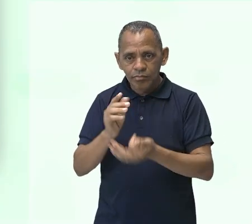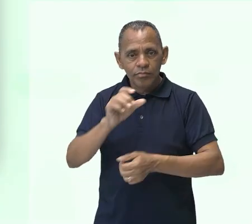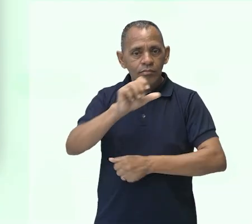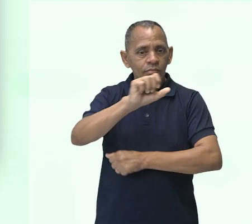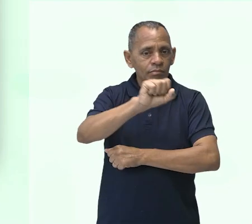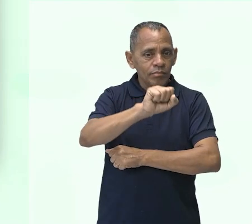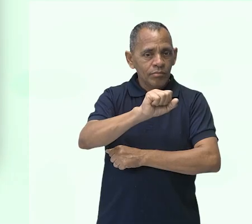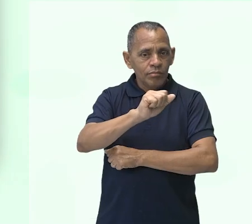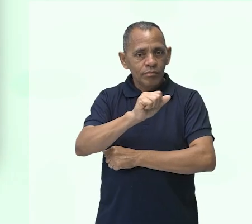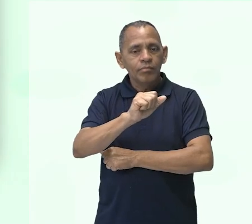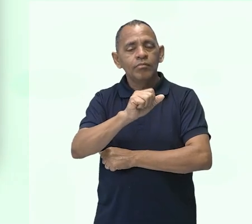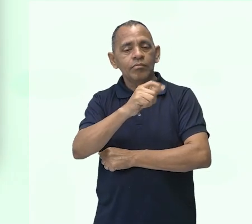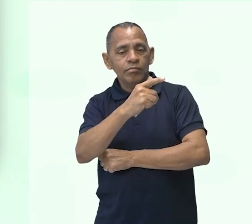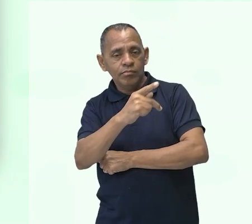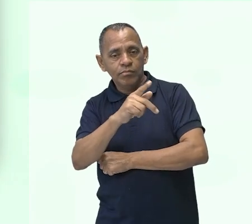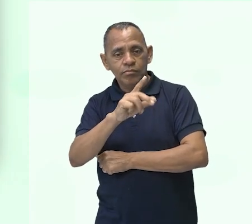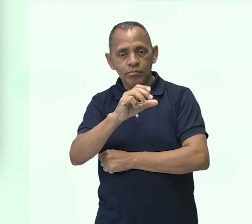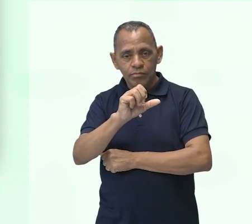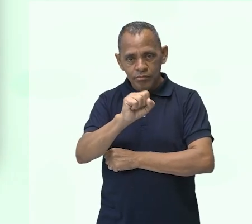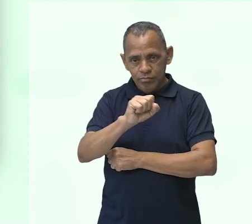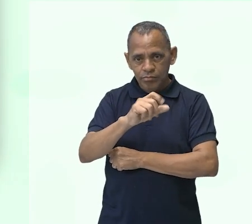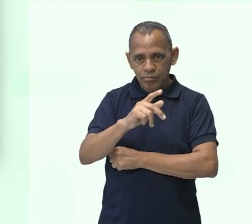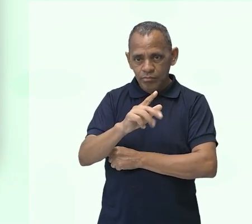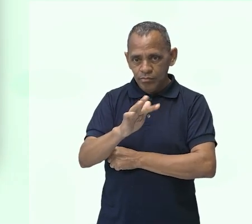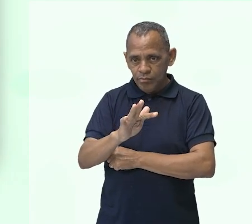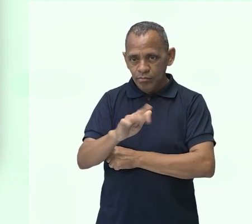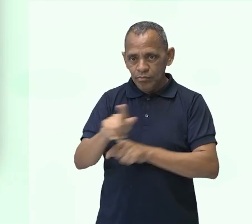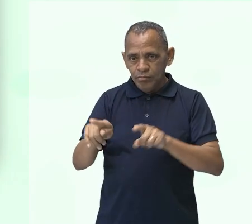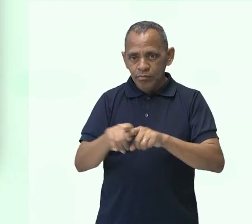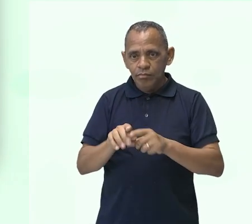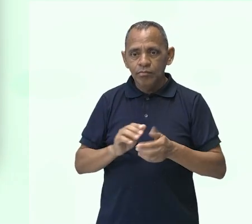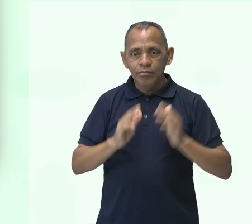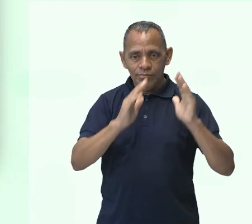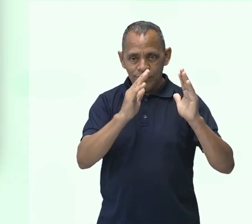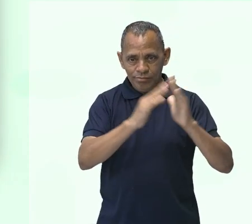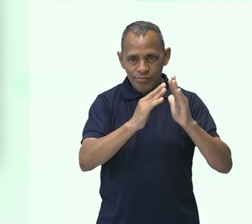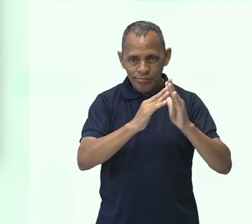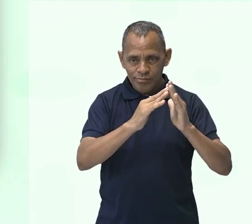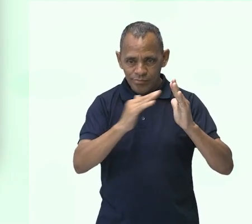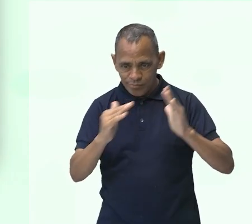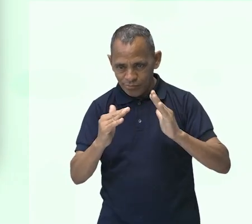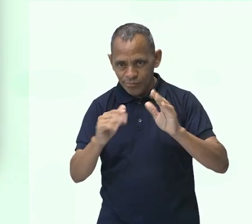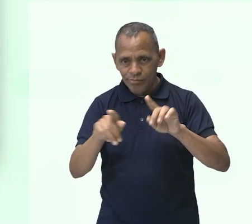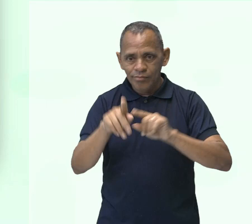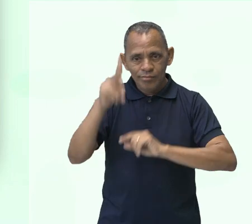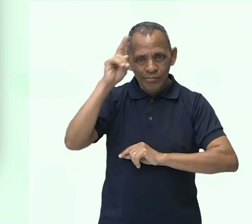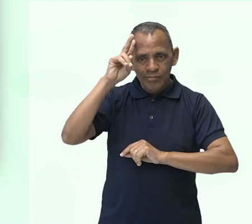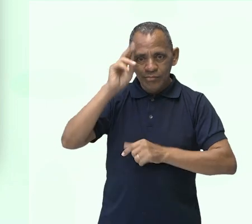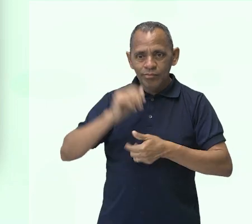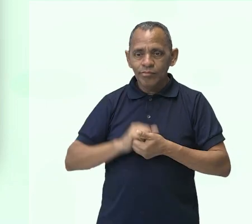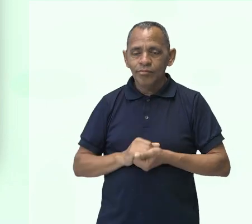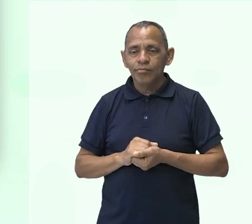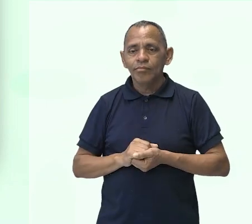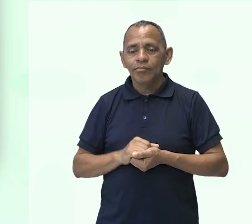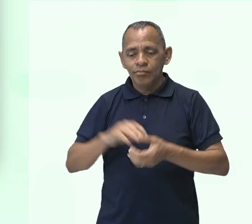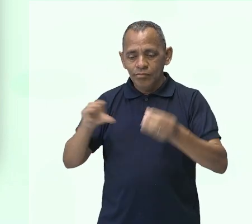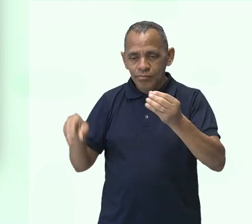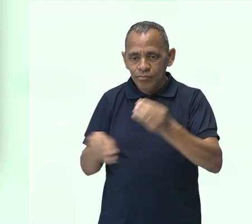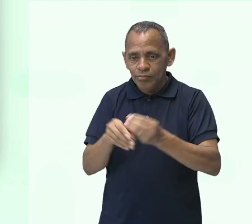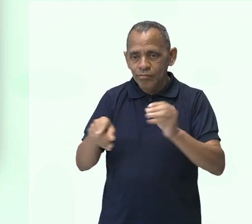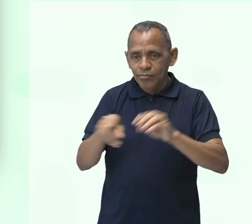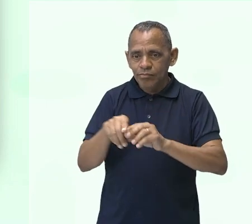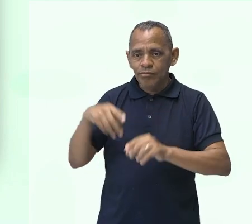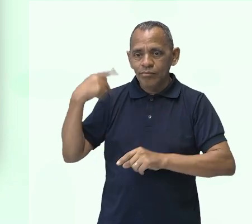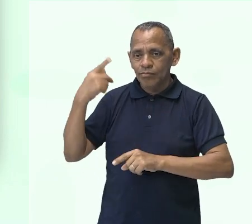PSF, em alguns lugares é conhecido muito como a Casinha, certo? Implementação de políticas efetivas